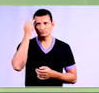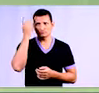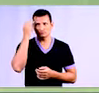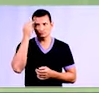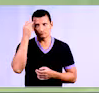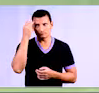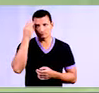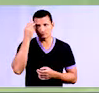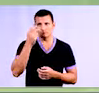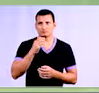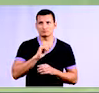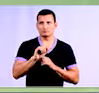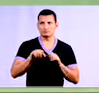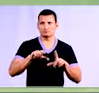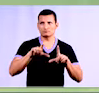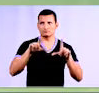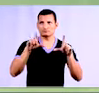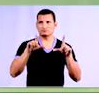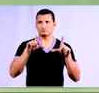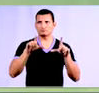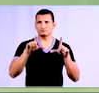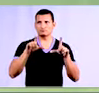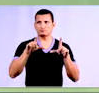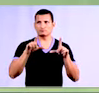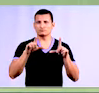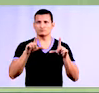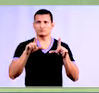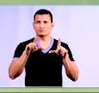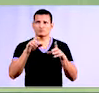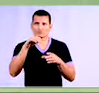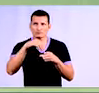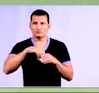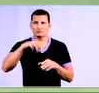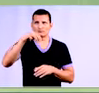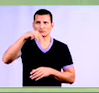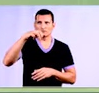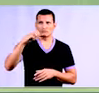na parte baixa da memória.